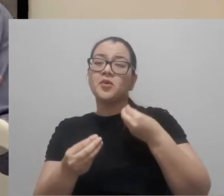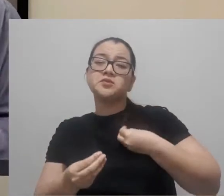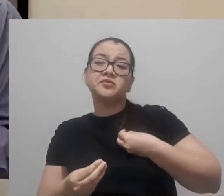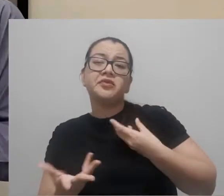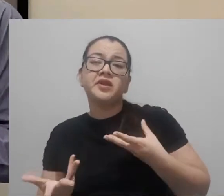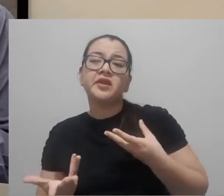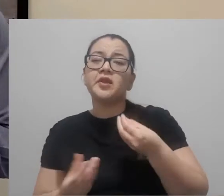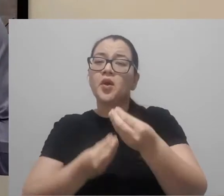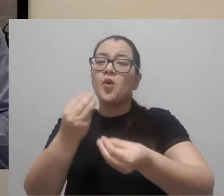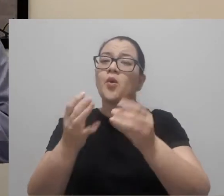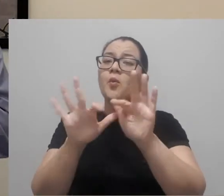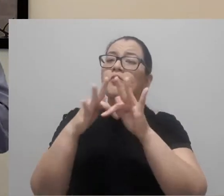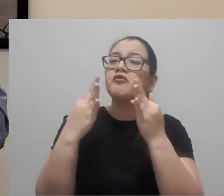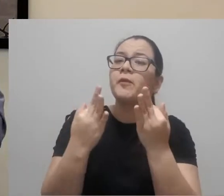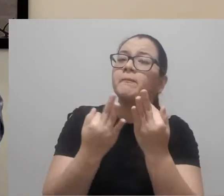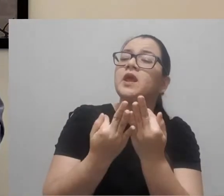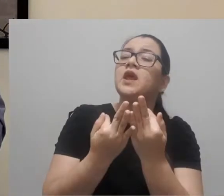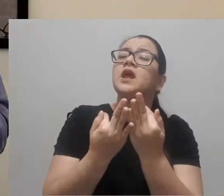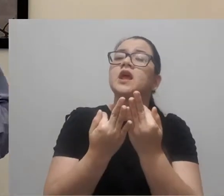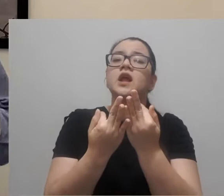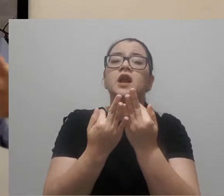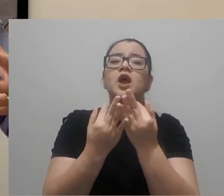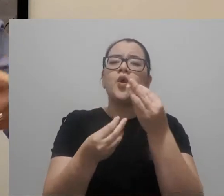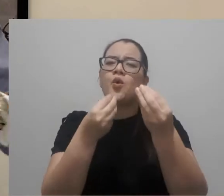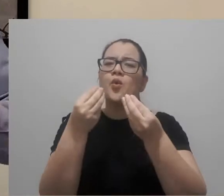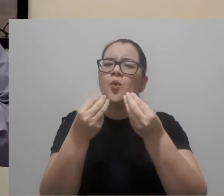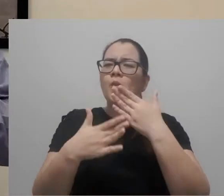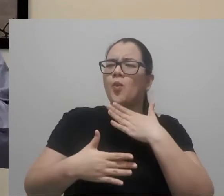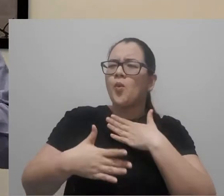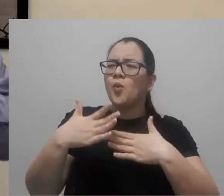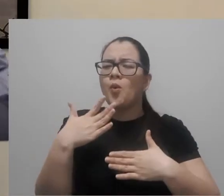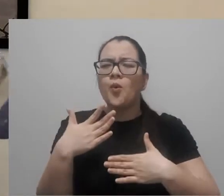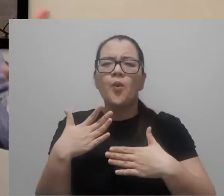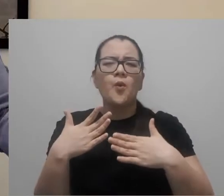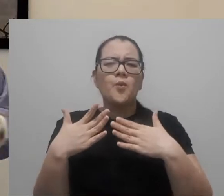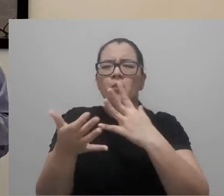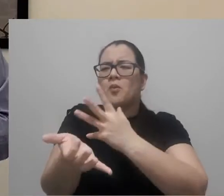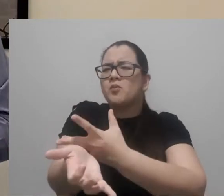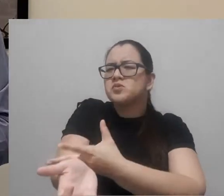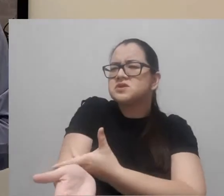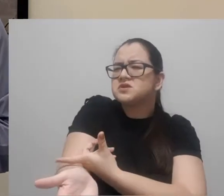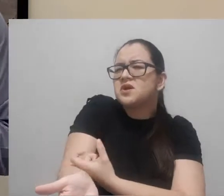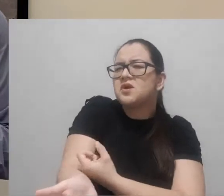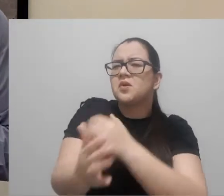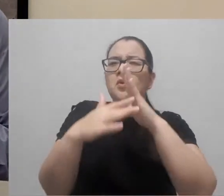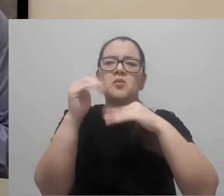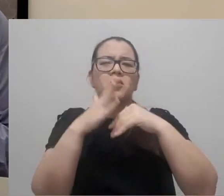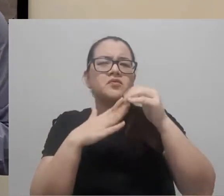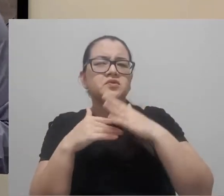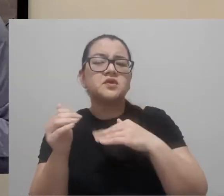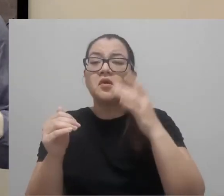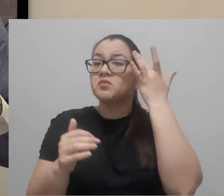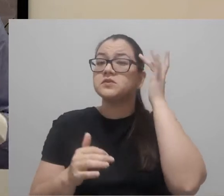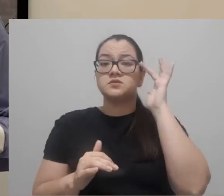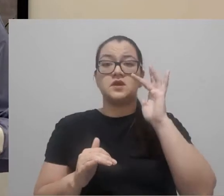como está a sua família, sua situação física, emocional, profissional, mas eu sei de uma coisa,